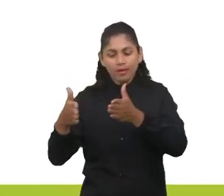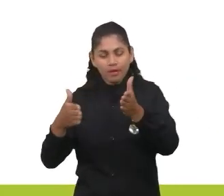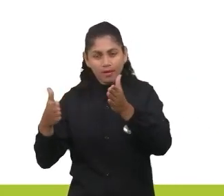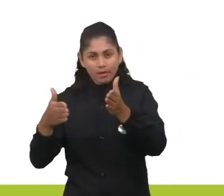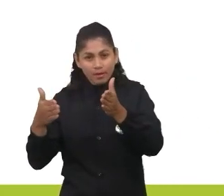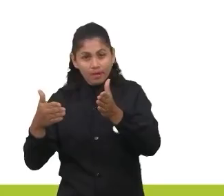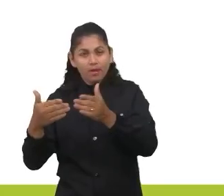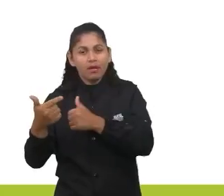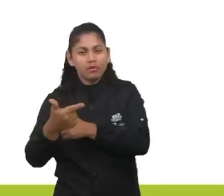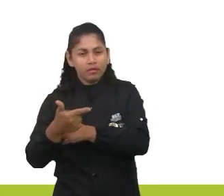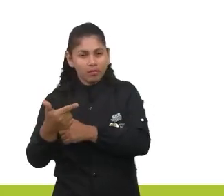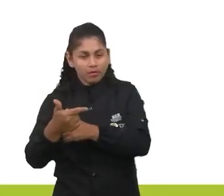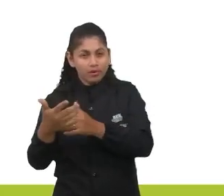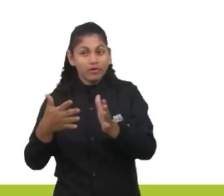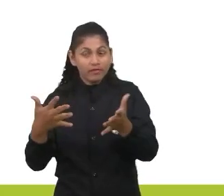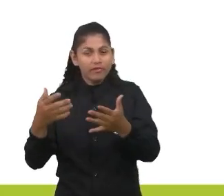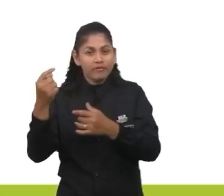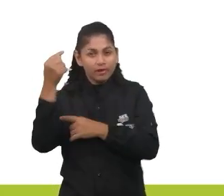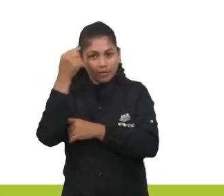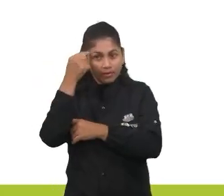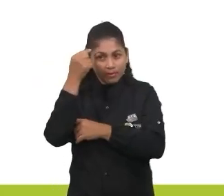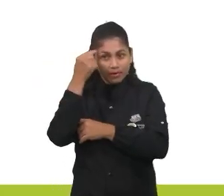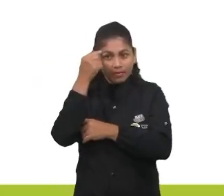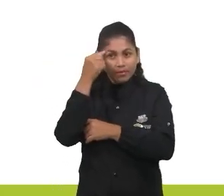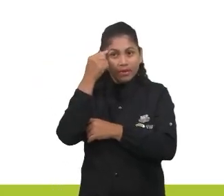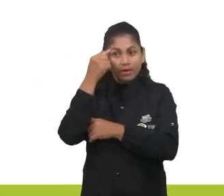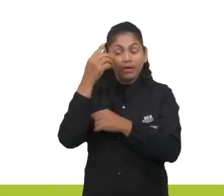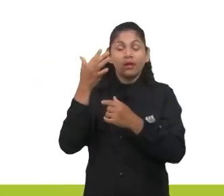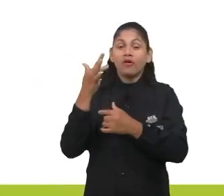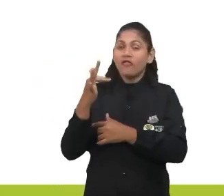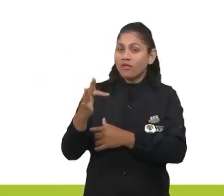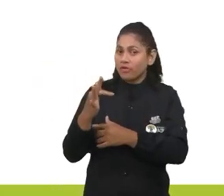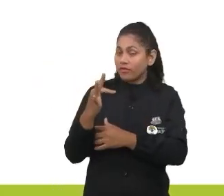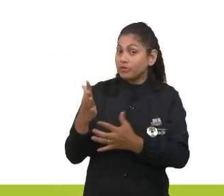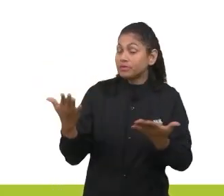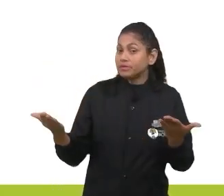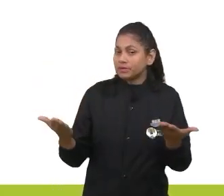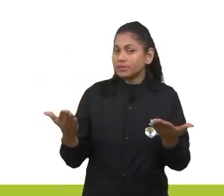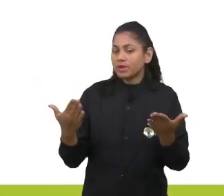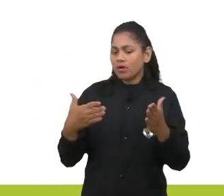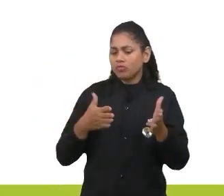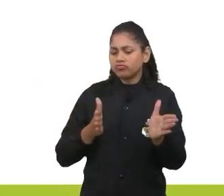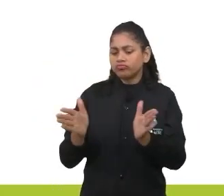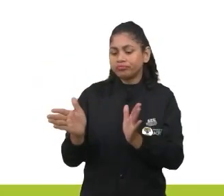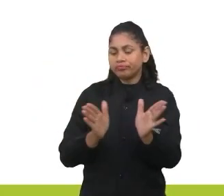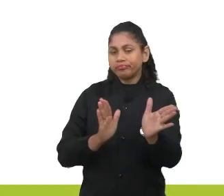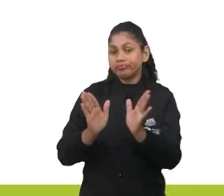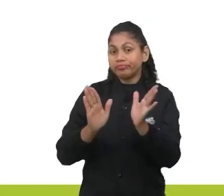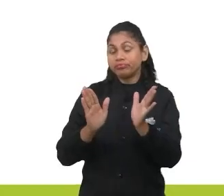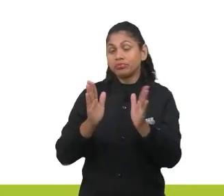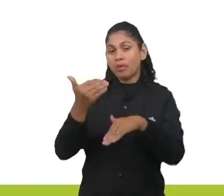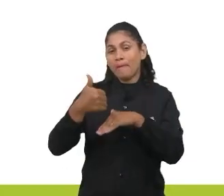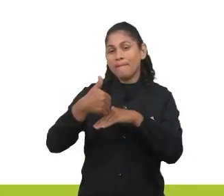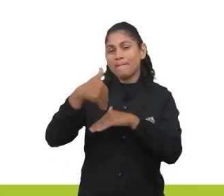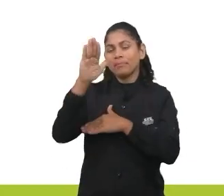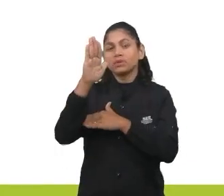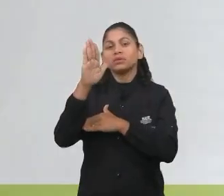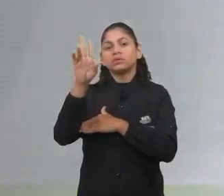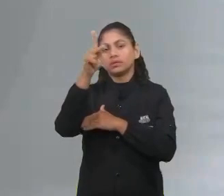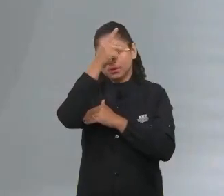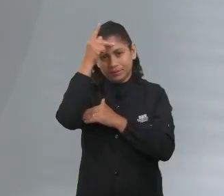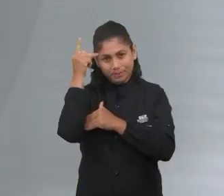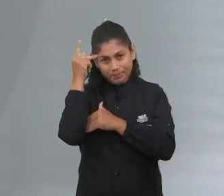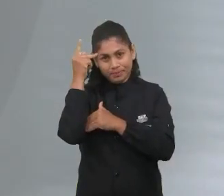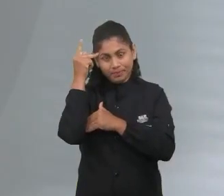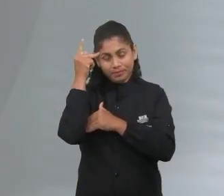cultural também democratizava a arte, tornando-a acessível a mais pessoas. Então, ao